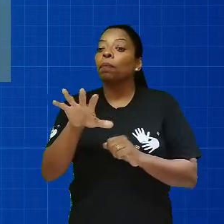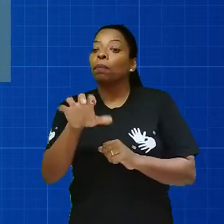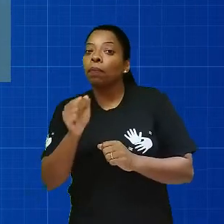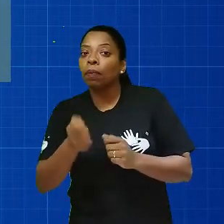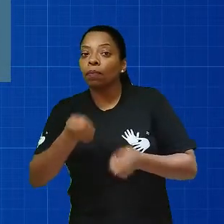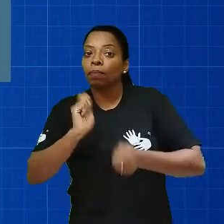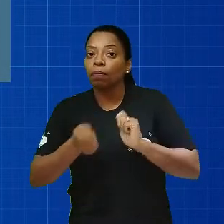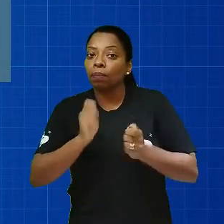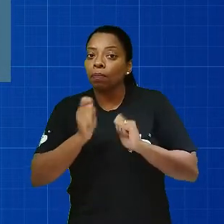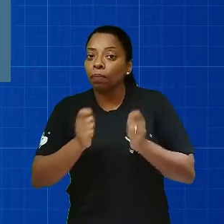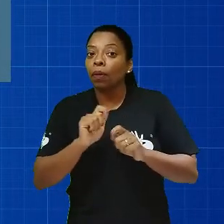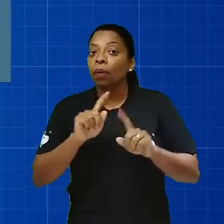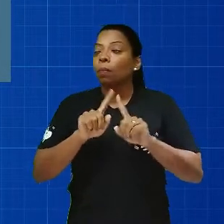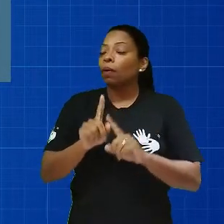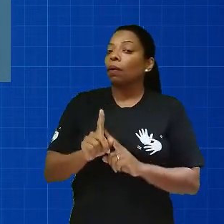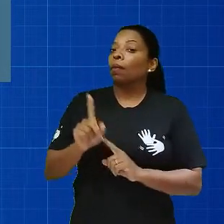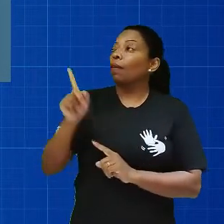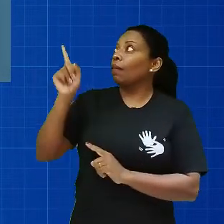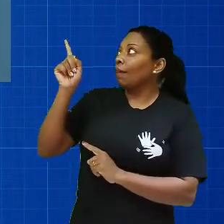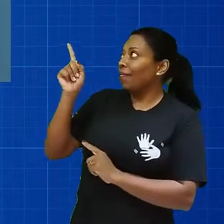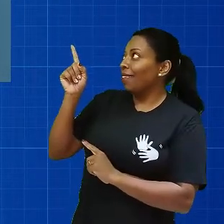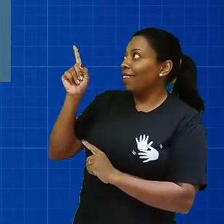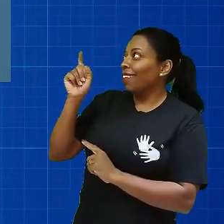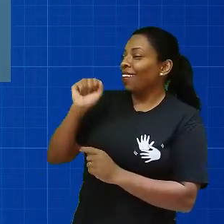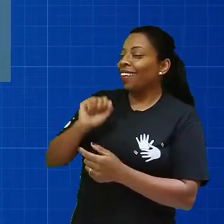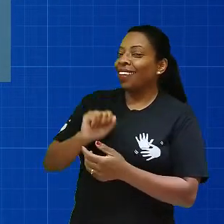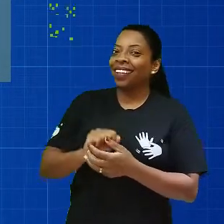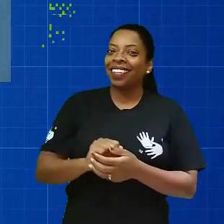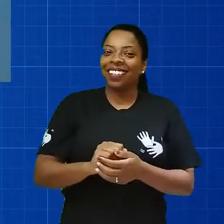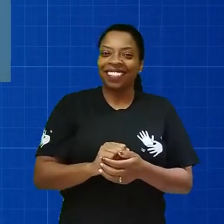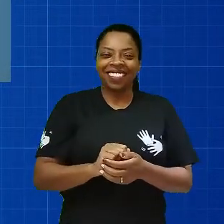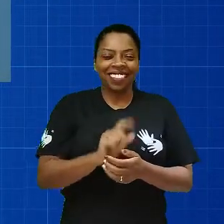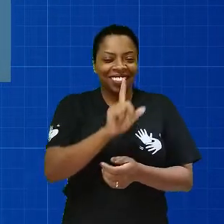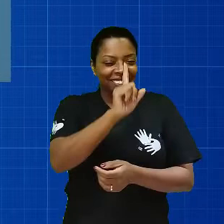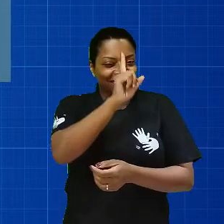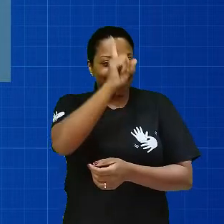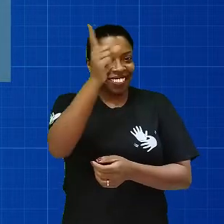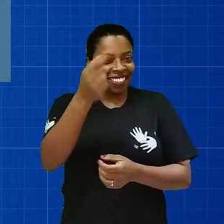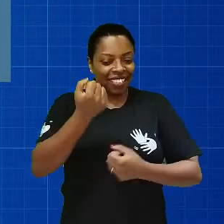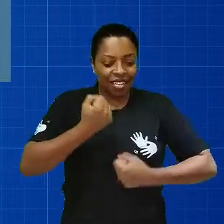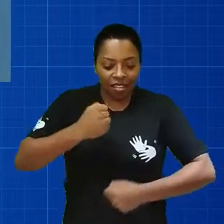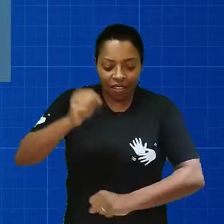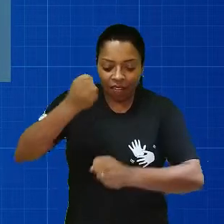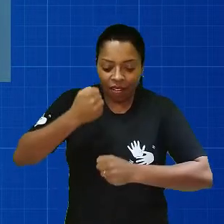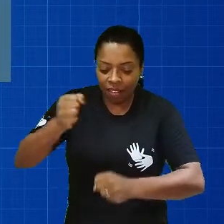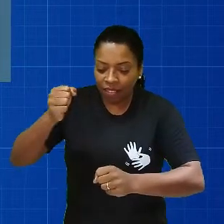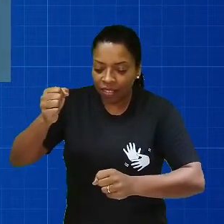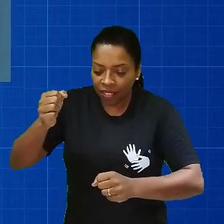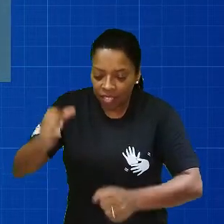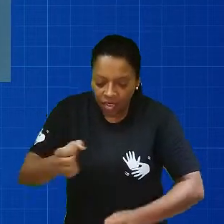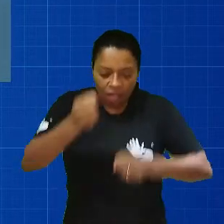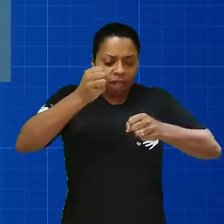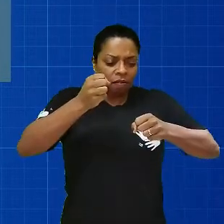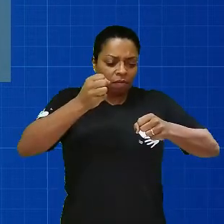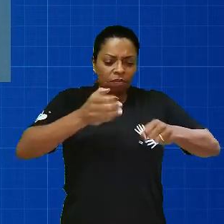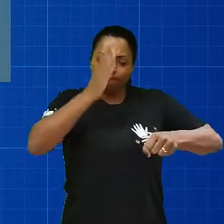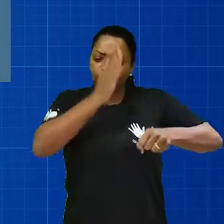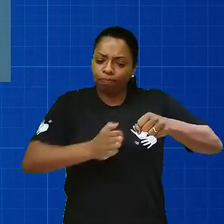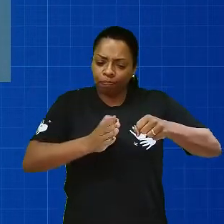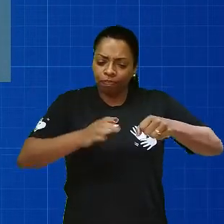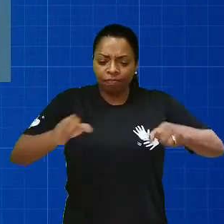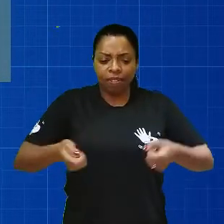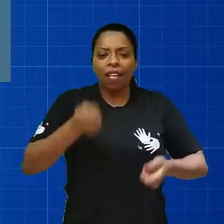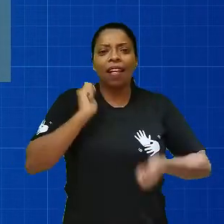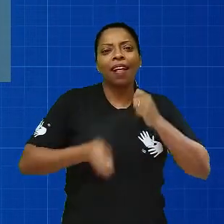você pode explorar. Mas aqui foi construído com cabo de vassoura. É ótimo